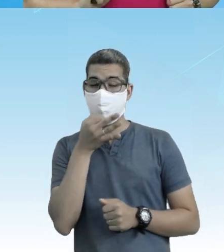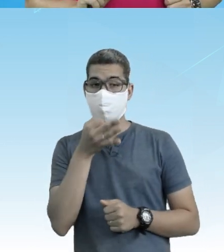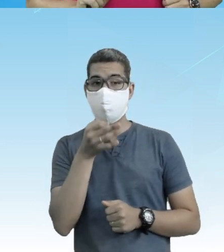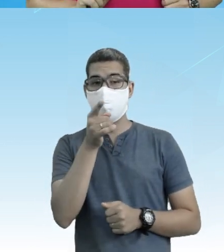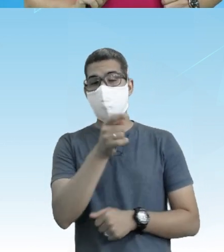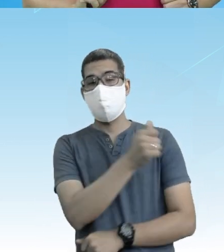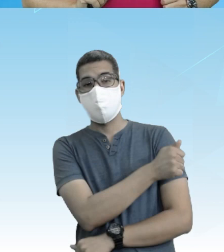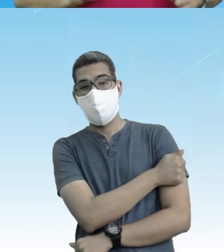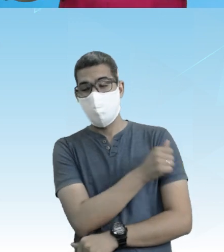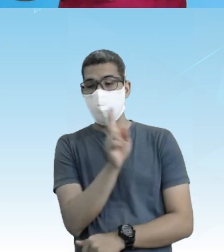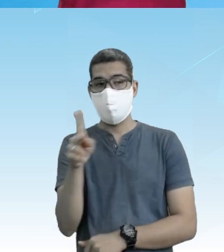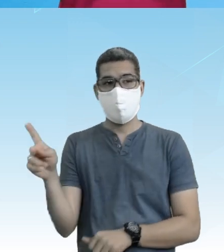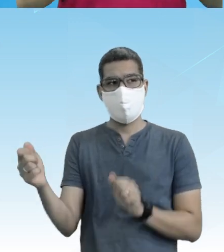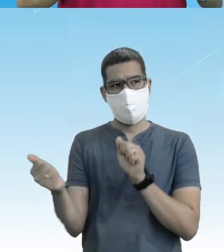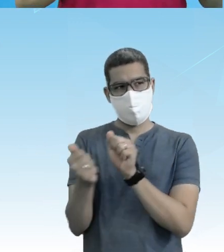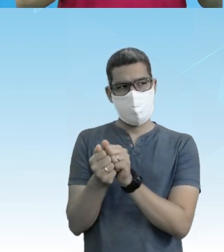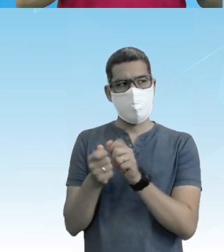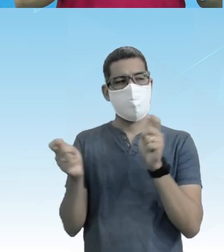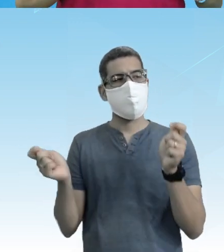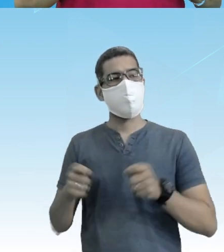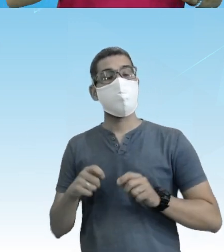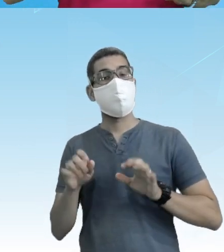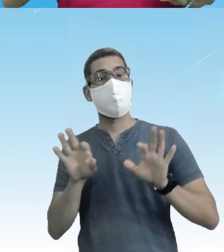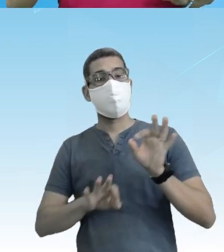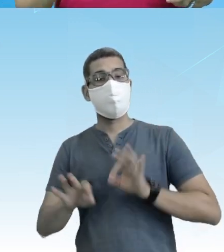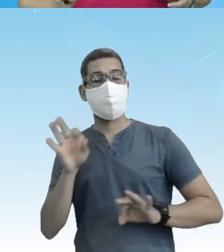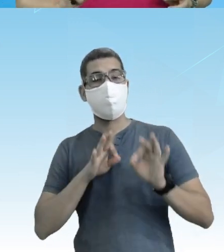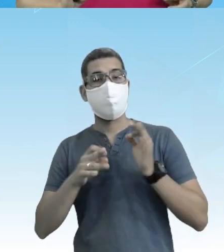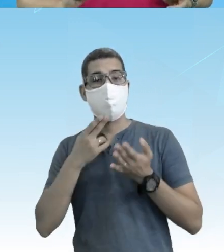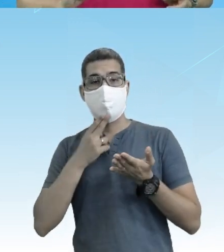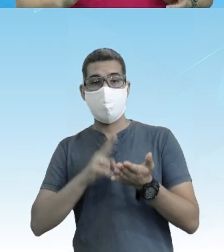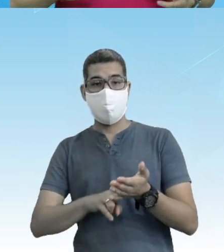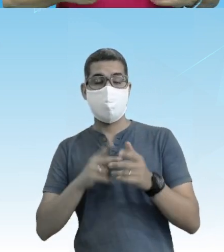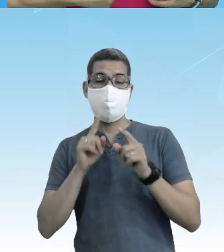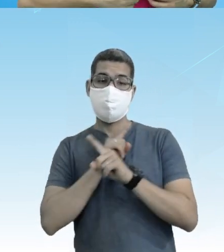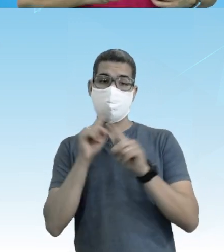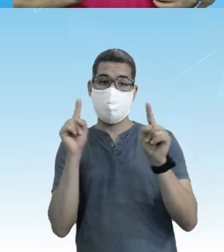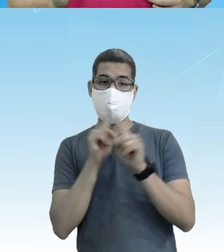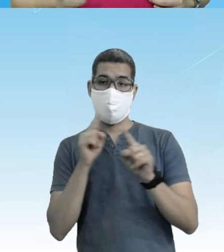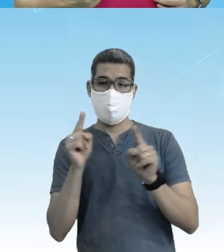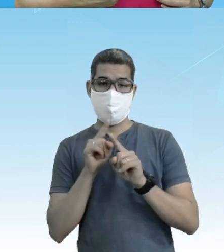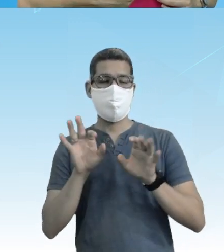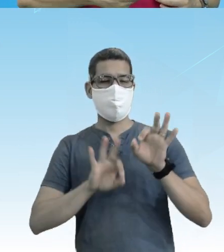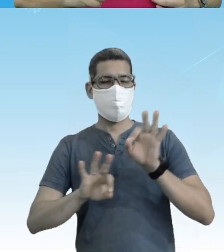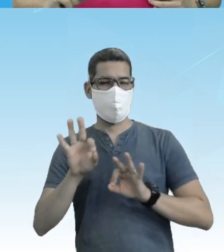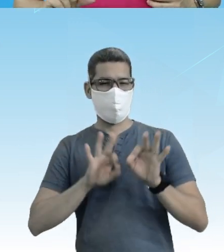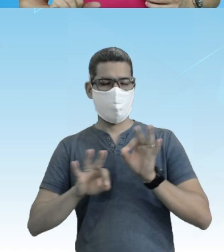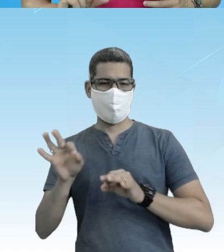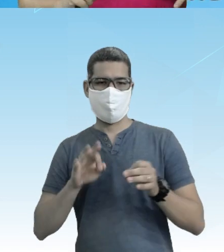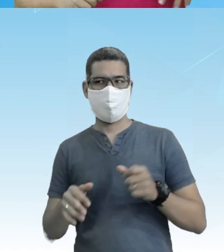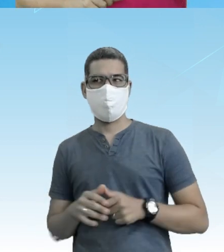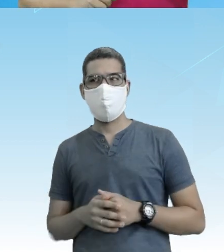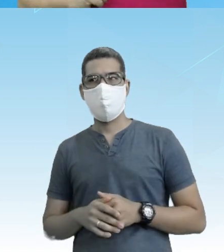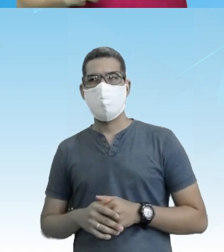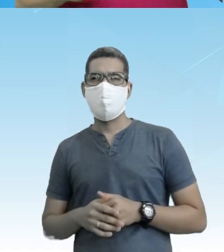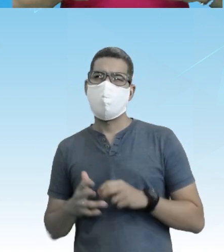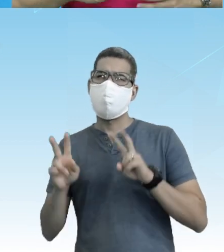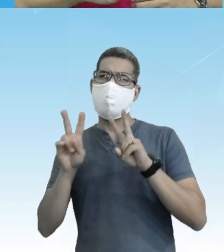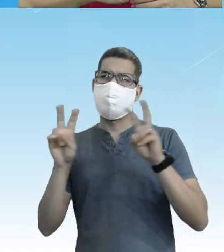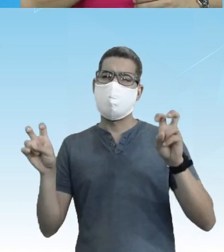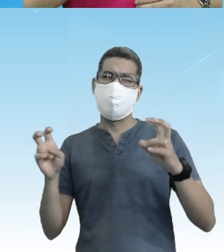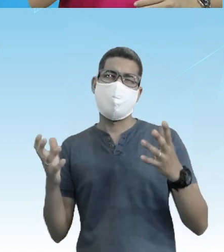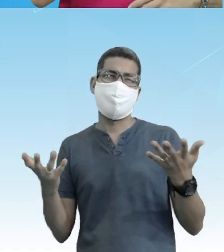de aula, certo? Compor, certo? Uma carta de reclamação, certo? Escrever uma carta de reclamação